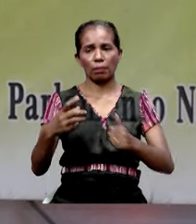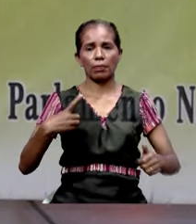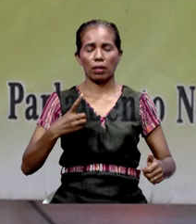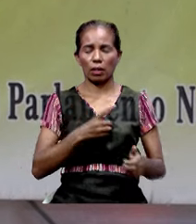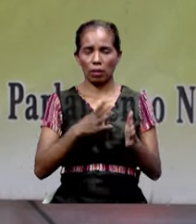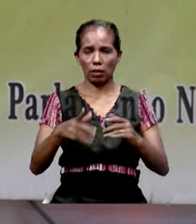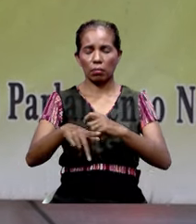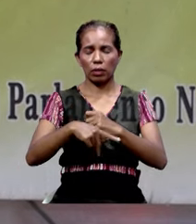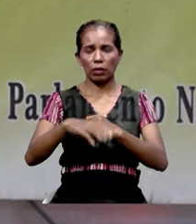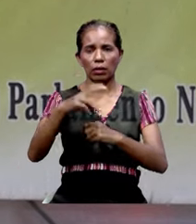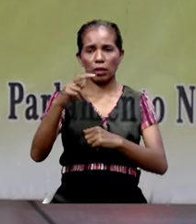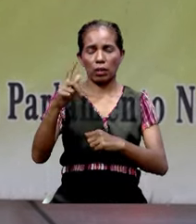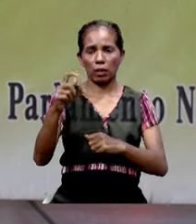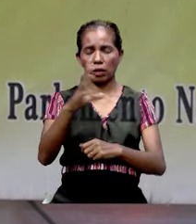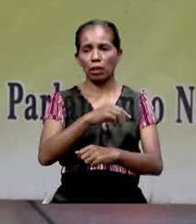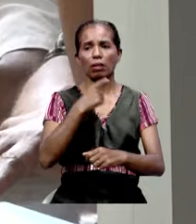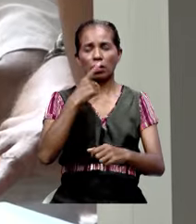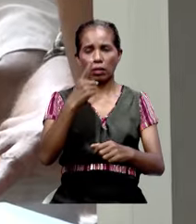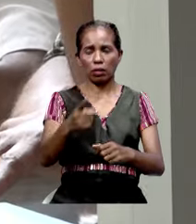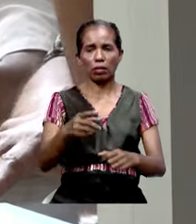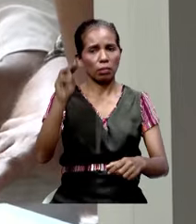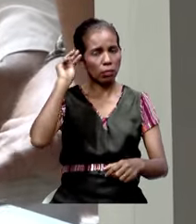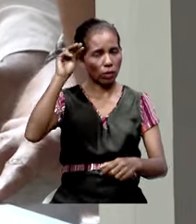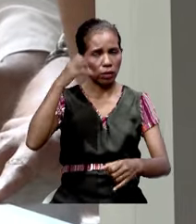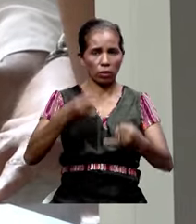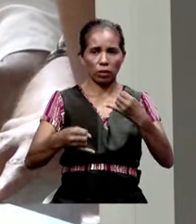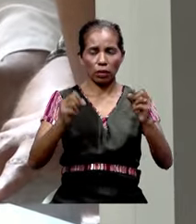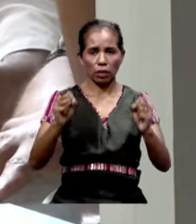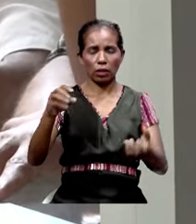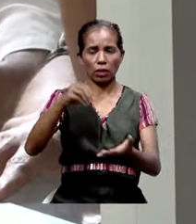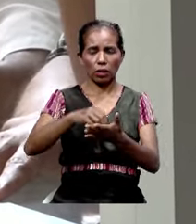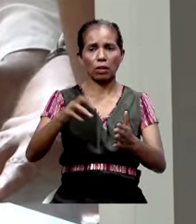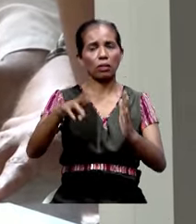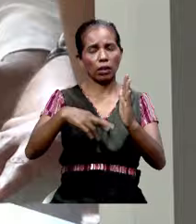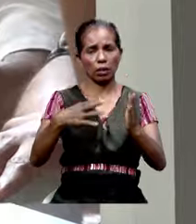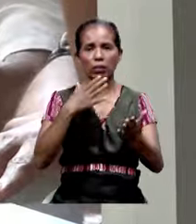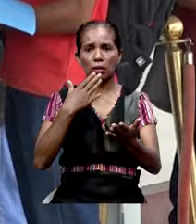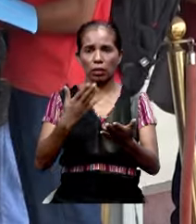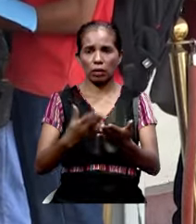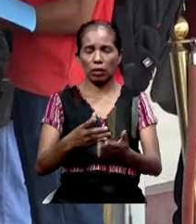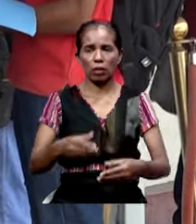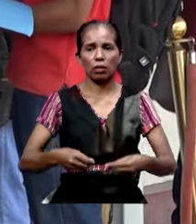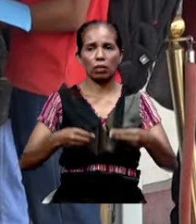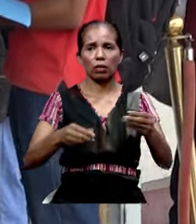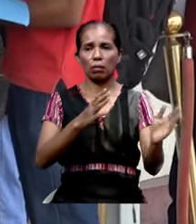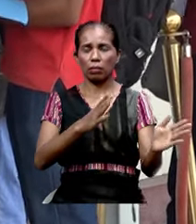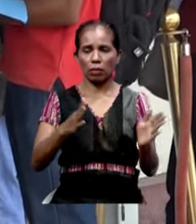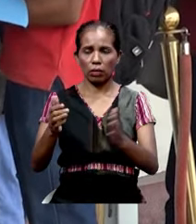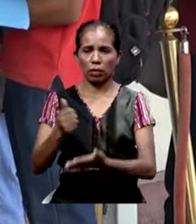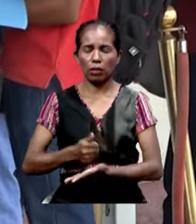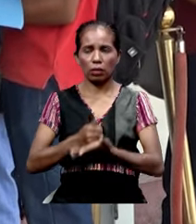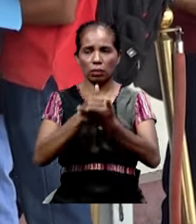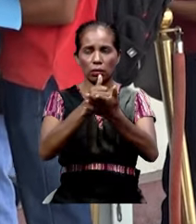bancada CNRT, Patrocínio Fernandes reforça, Ministério da Justiça tem que criar mecanismo ida hoje simplifica processo de atendimento